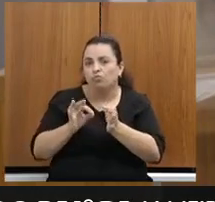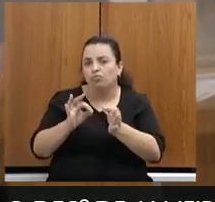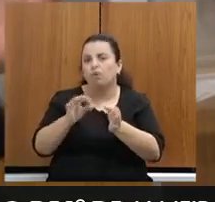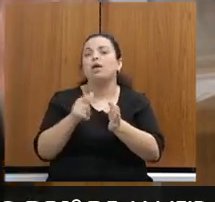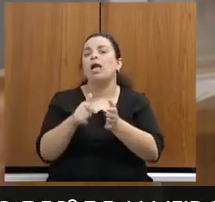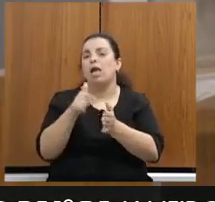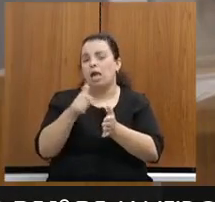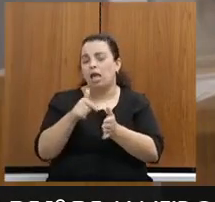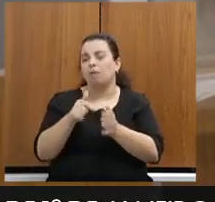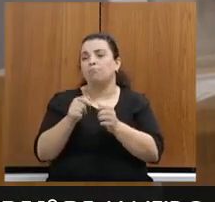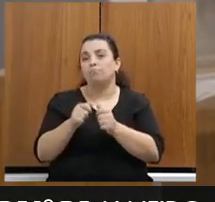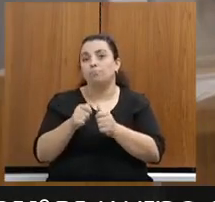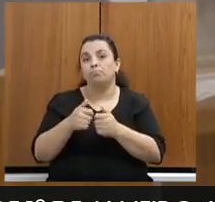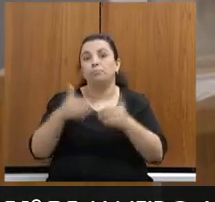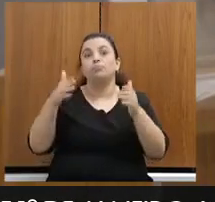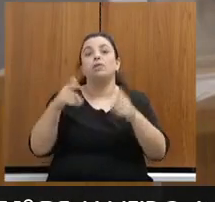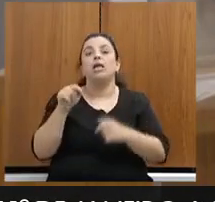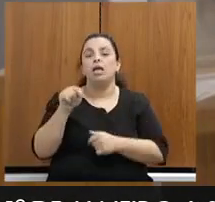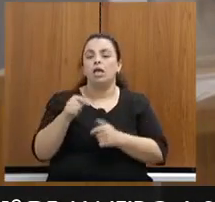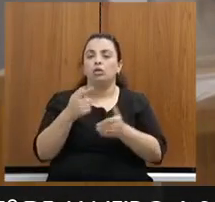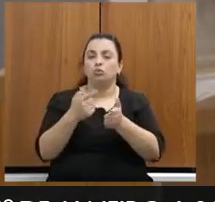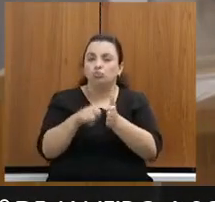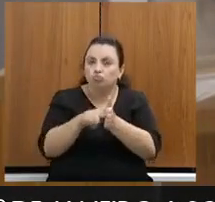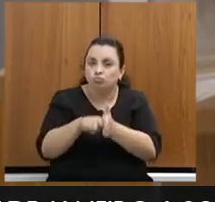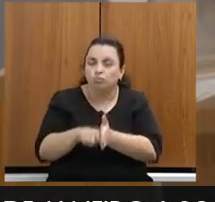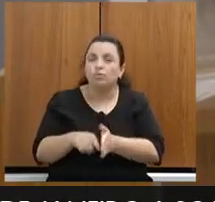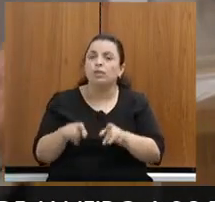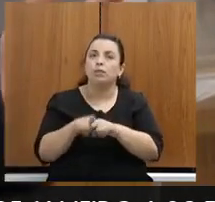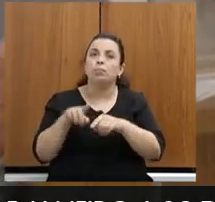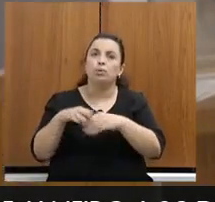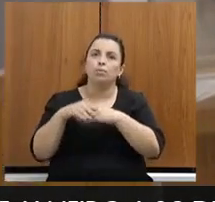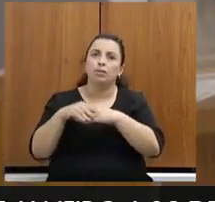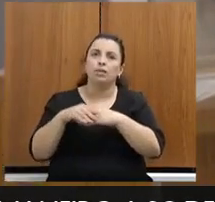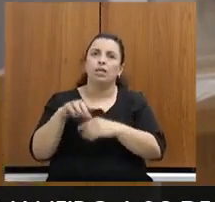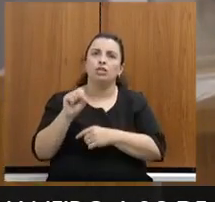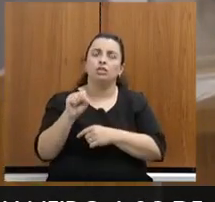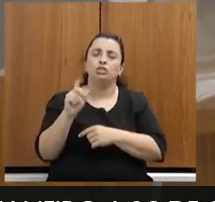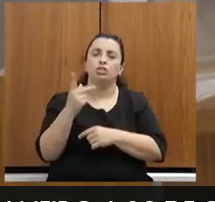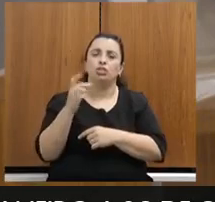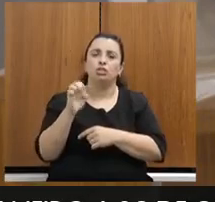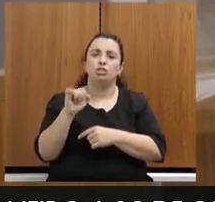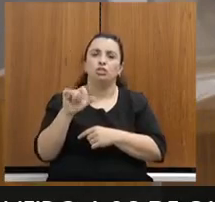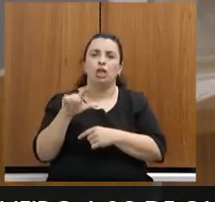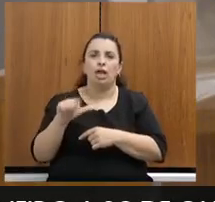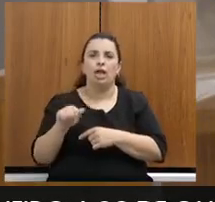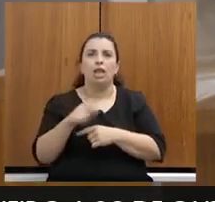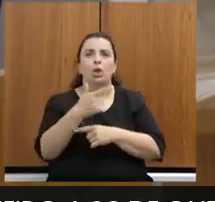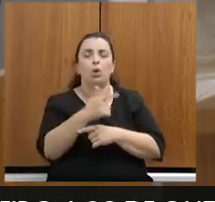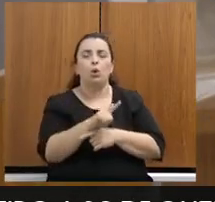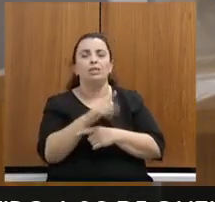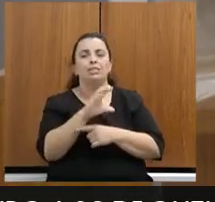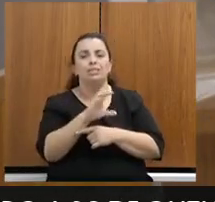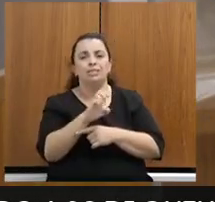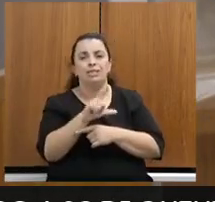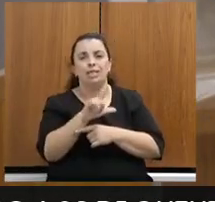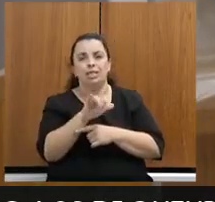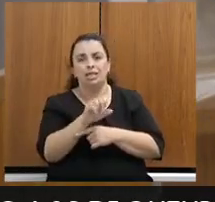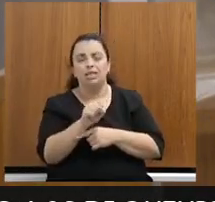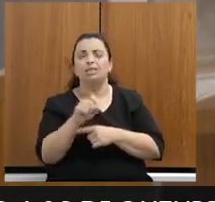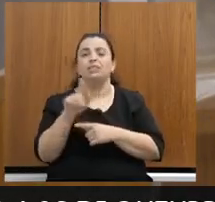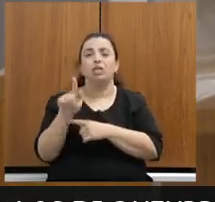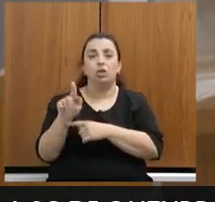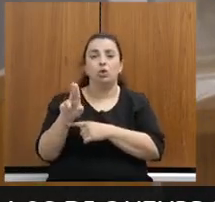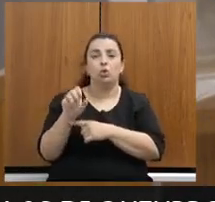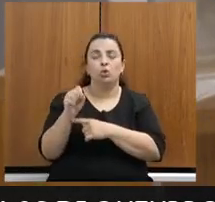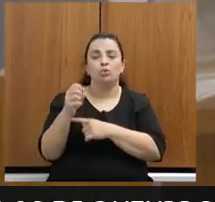questão a nossa delegada Sheila da Polícia Civil as eles laviola uma admiradora da Polícia Civil o Gustavo Santana